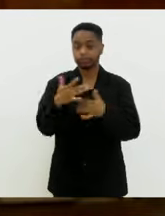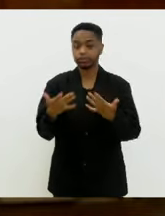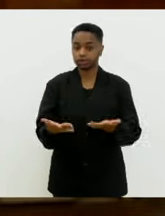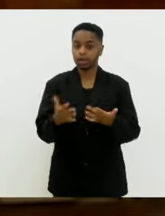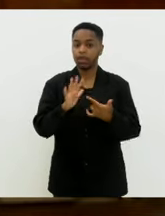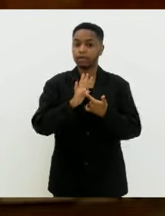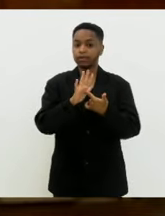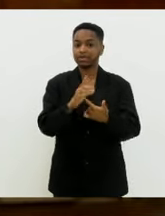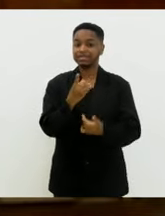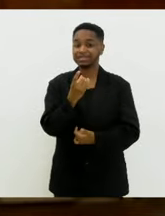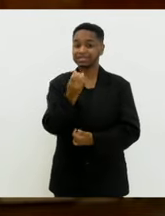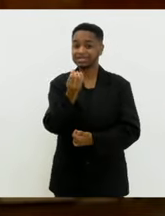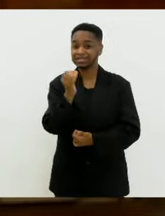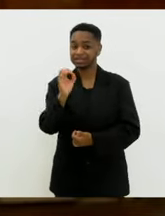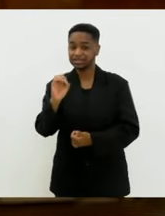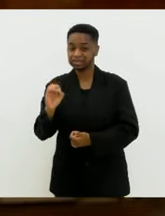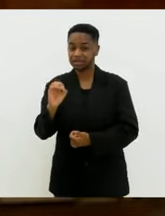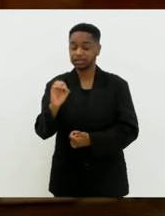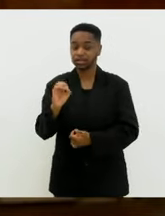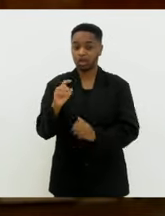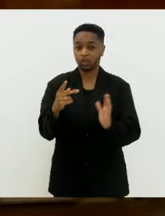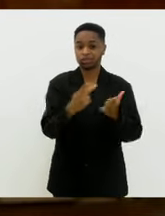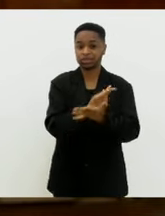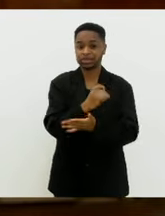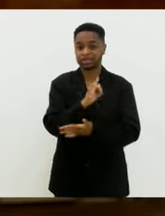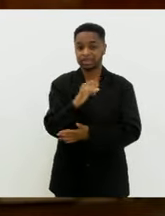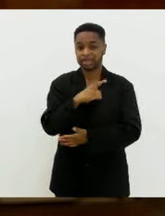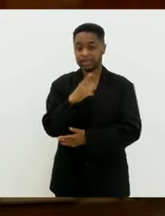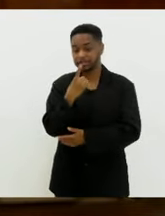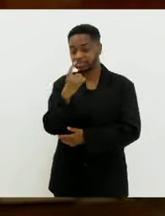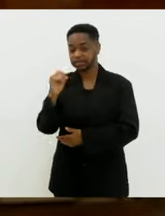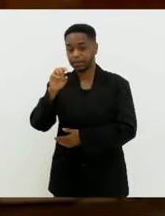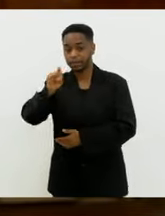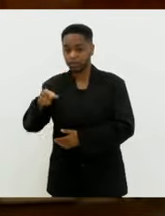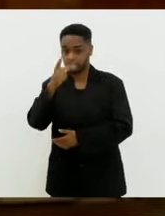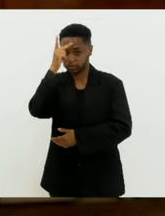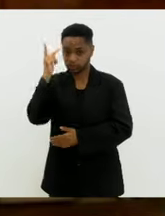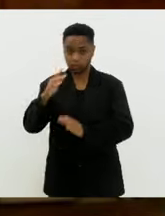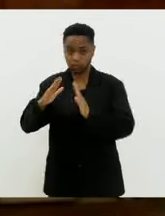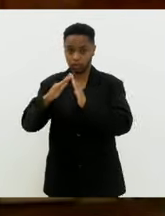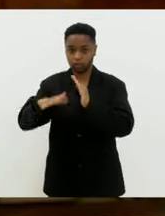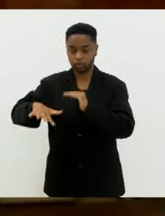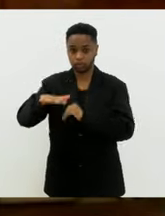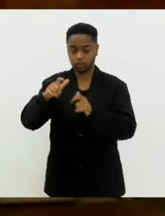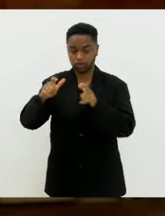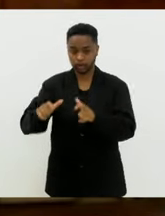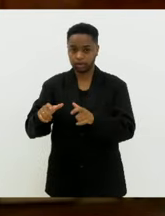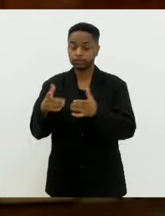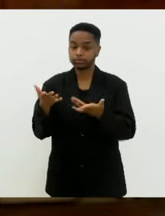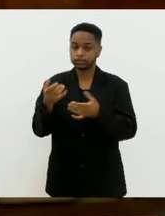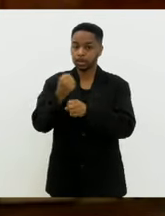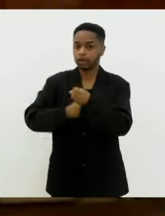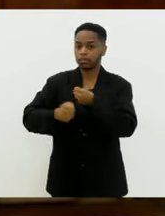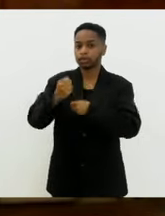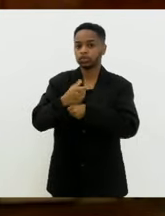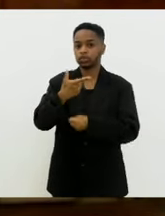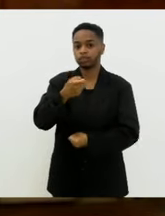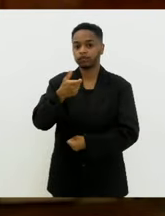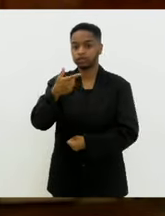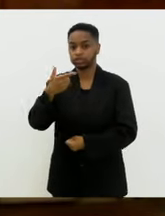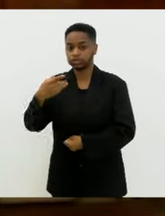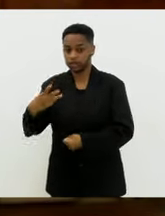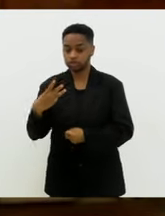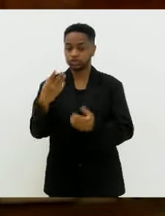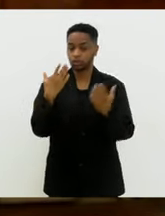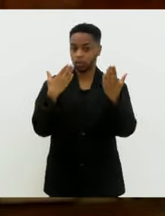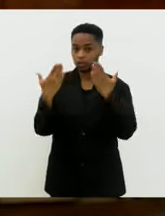160 casos por 100 mil habitantes. Só para que a gente possa ter um parâmetro, no ano passado, 2023, durante todo